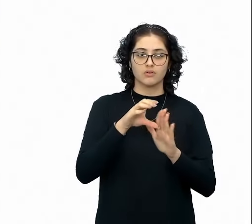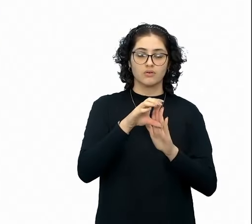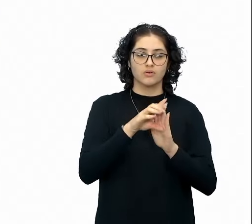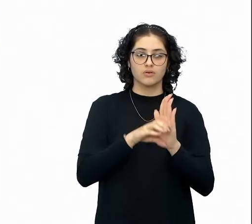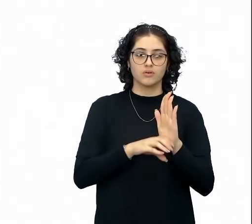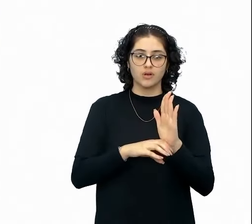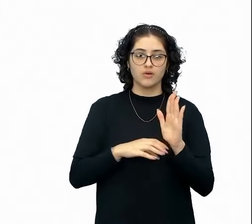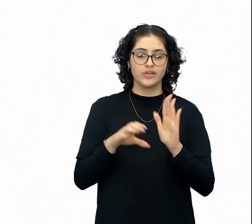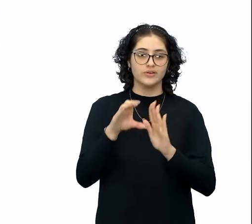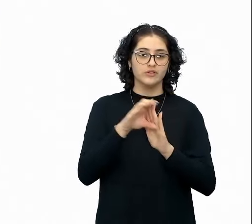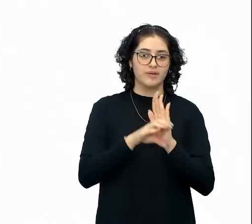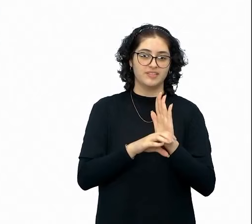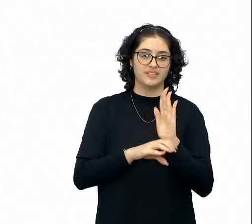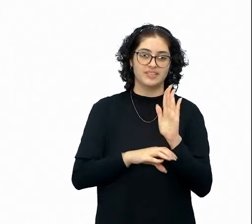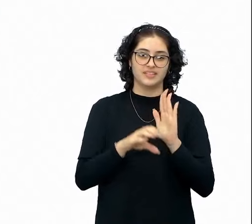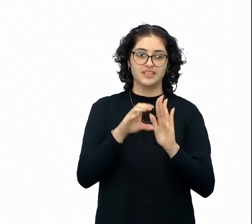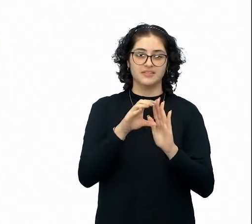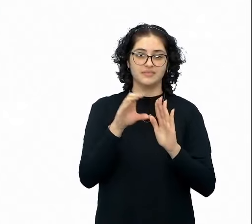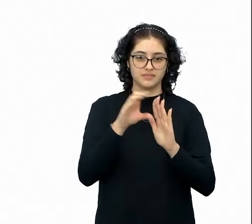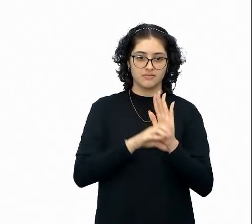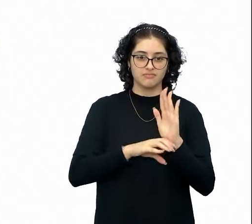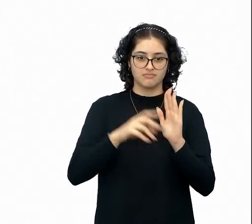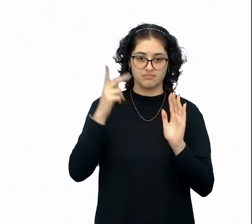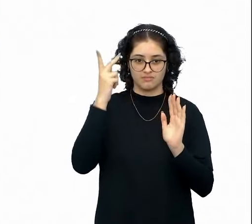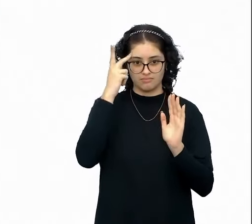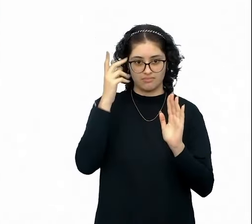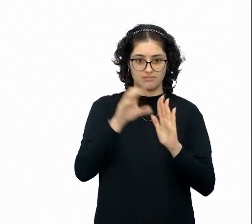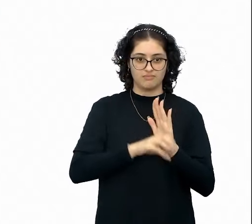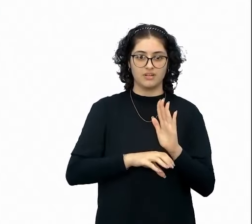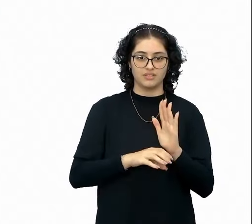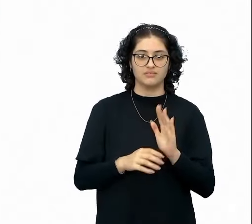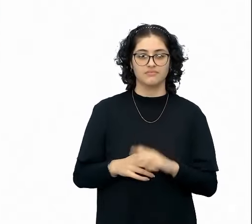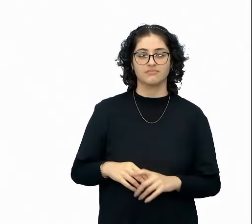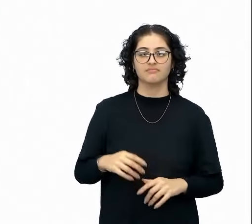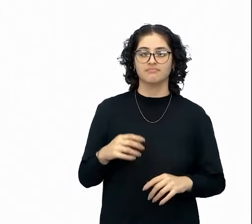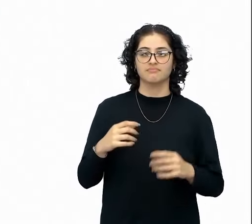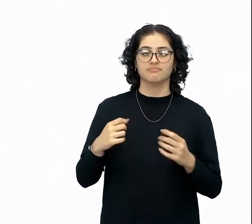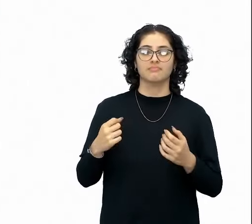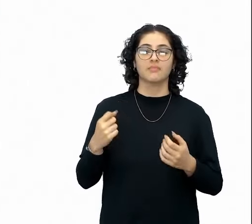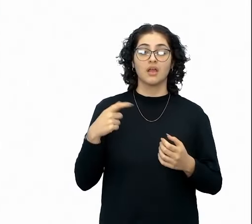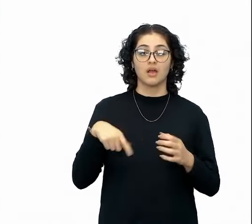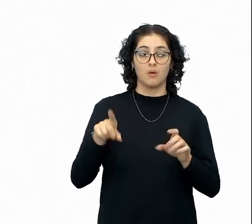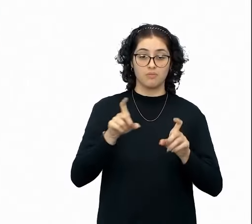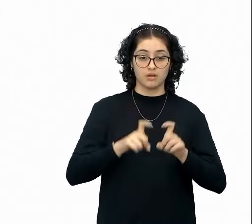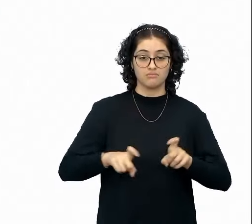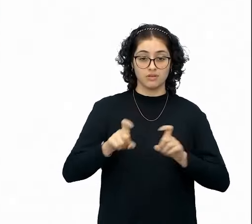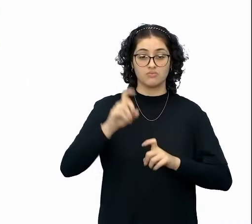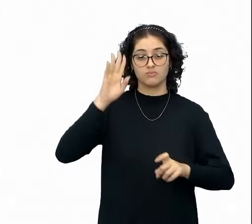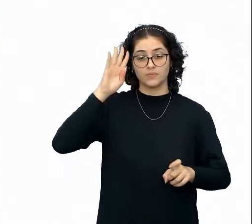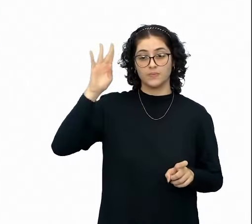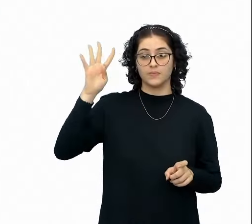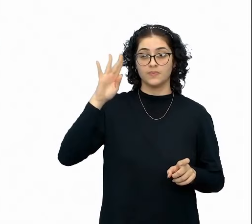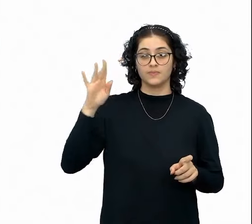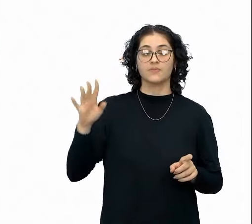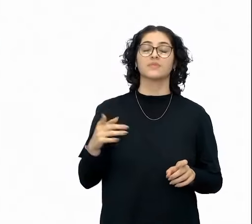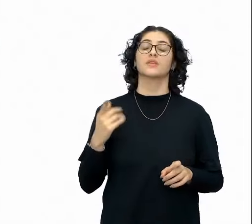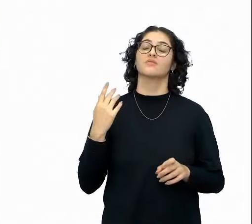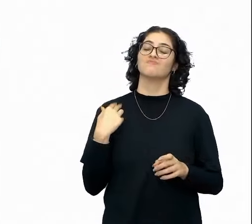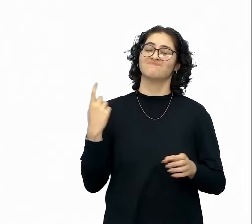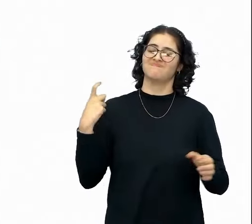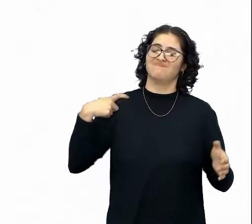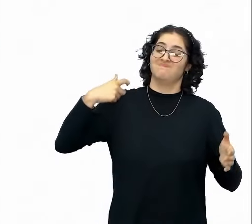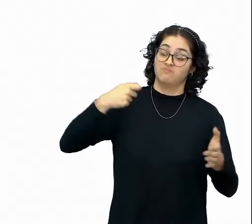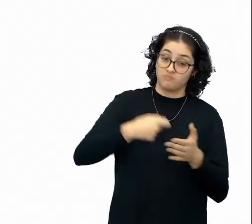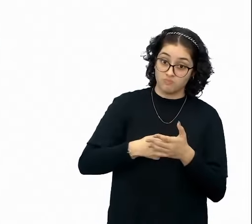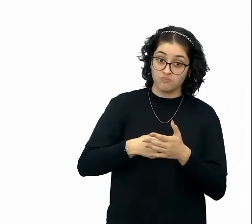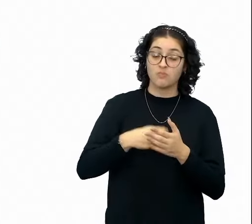São Paulo e permeia toda a BNCC, né? Então, esse pensamento computacional, ele vem bem forte na BNCC, ele fala